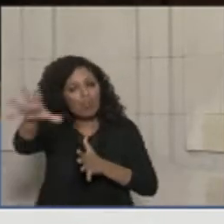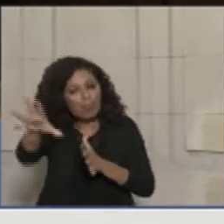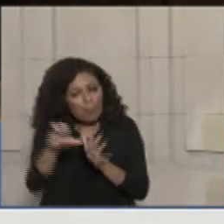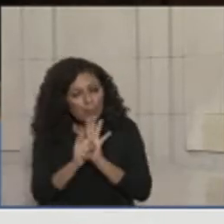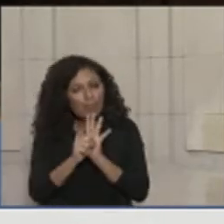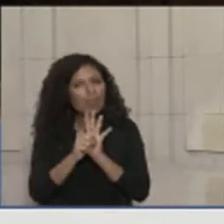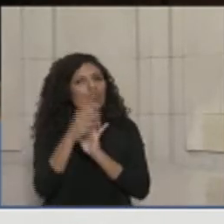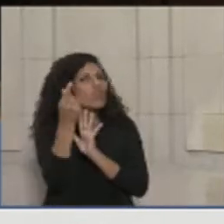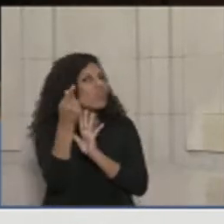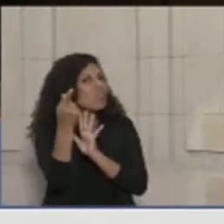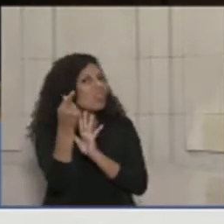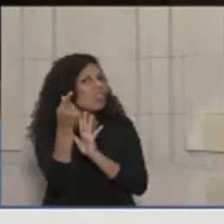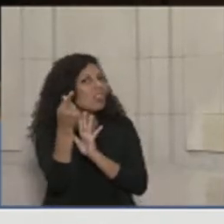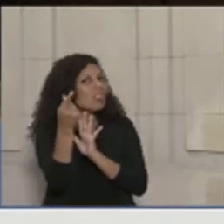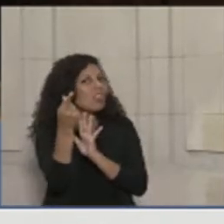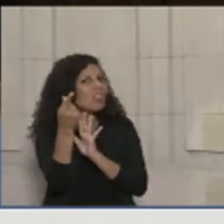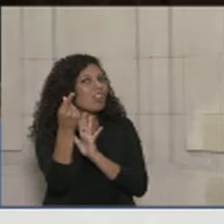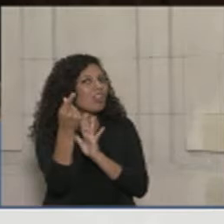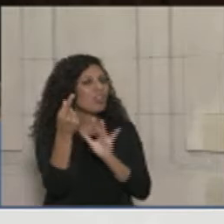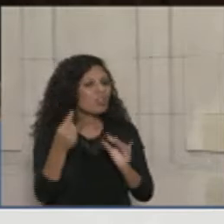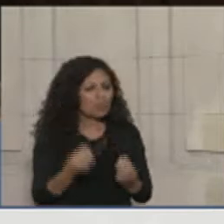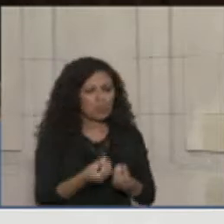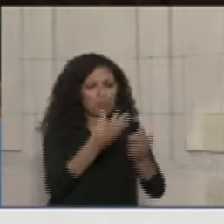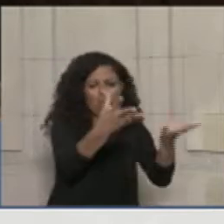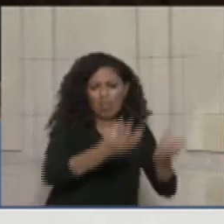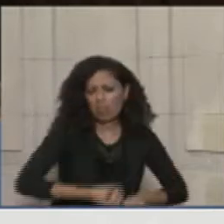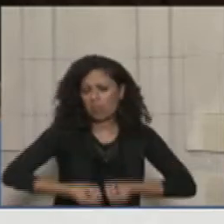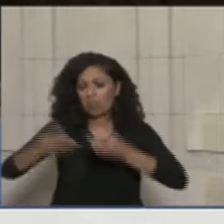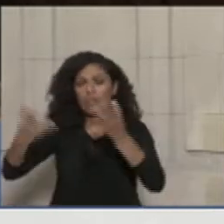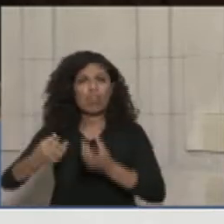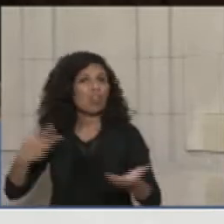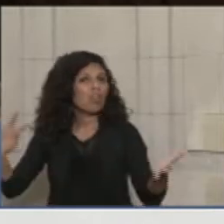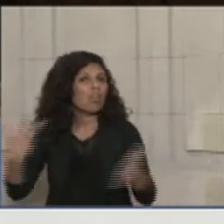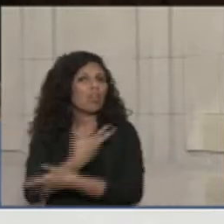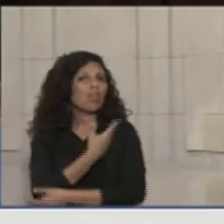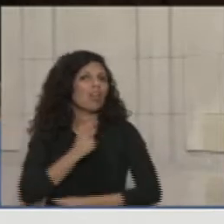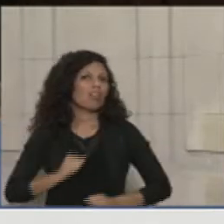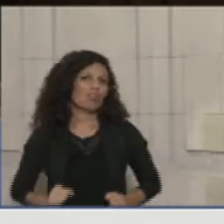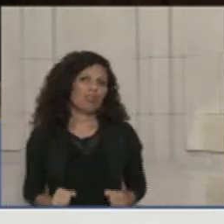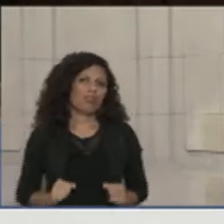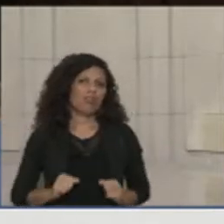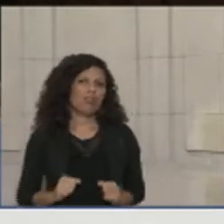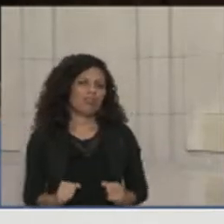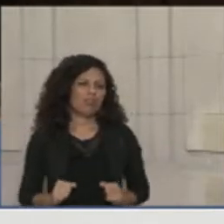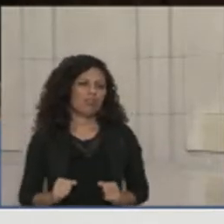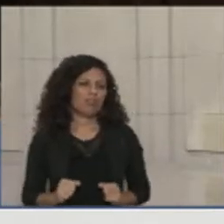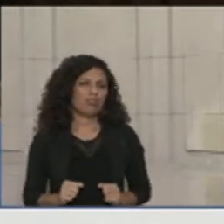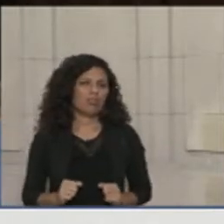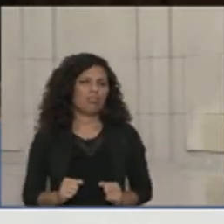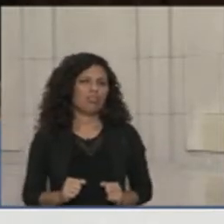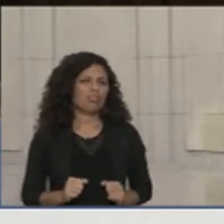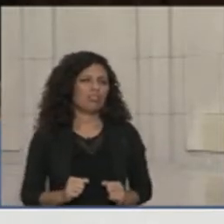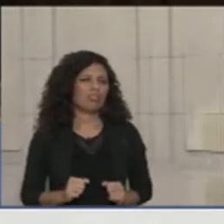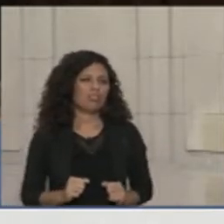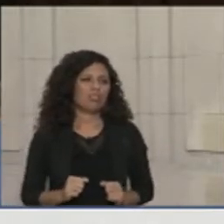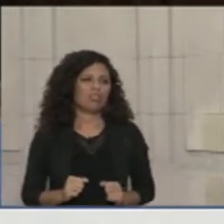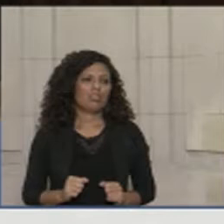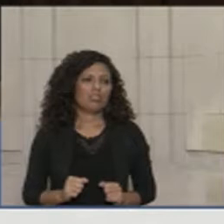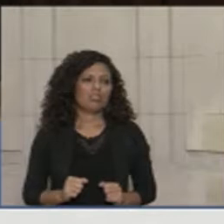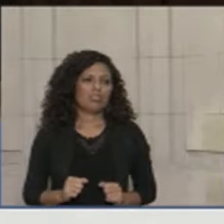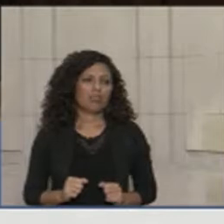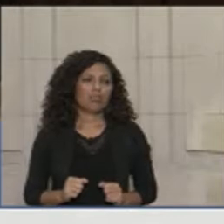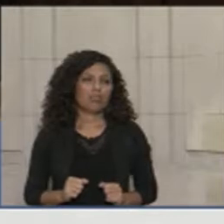administrativa. Improbidade administrativa, que estarão sujeitos aqueles